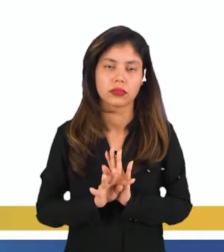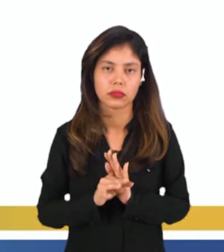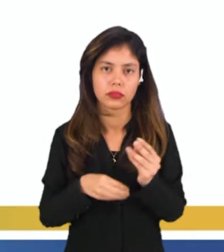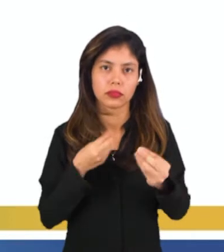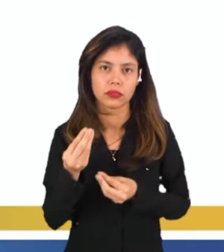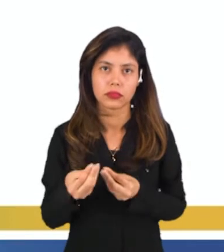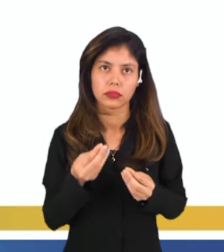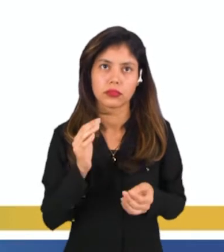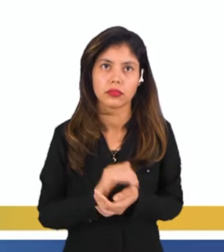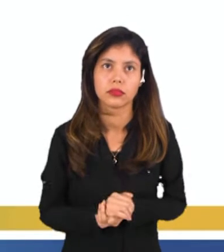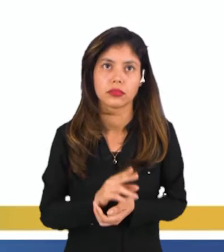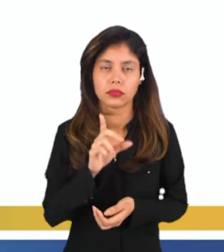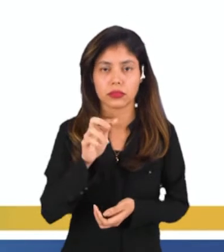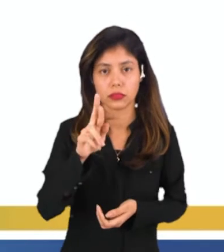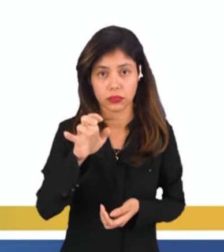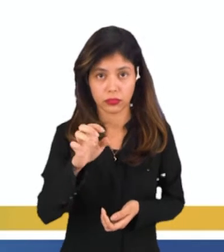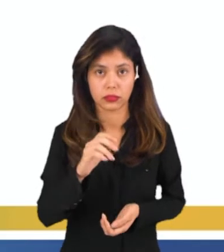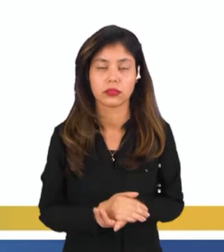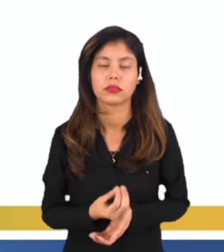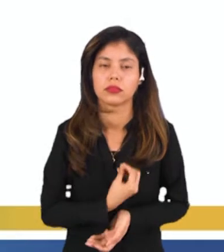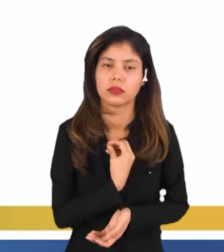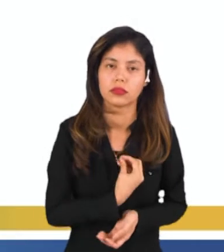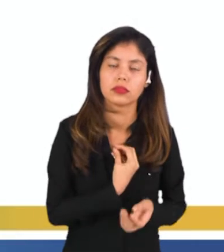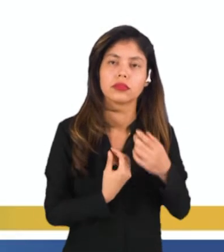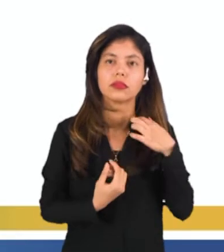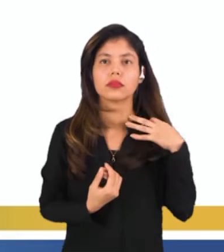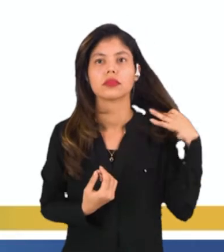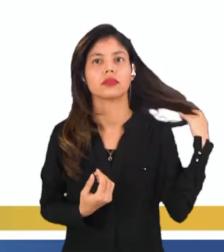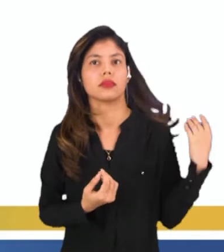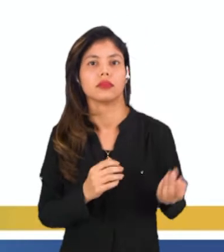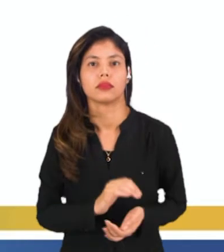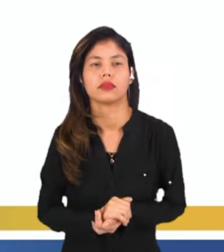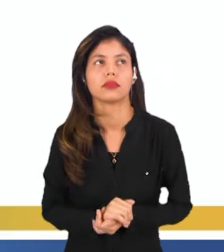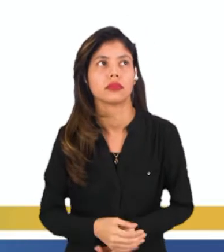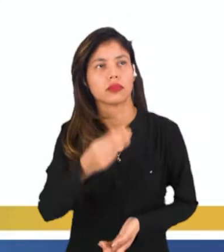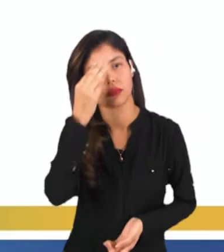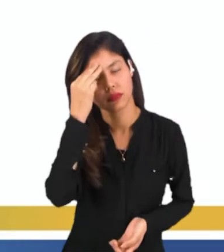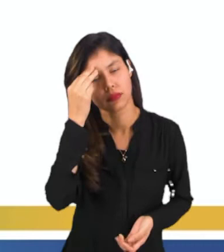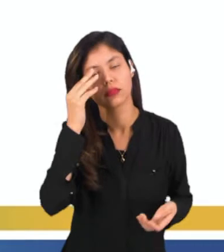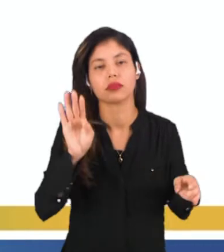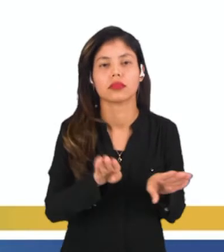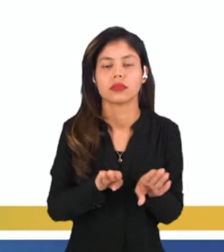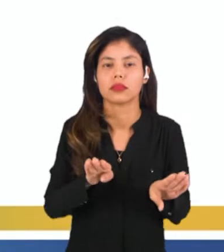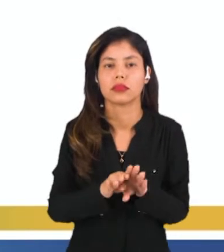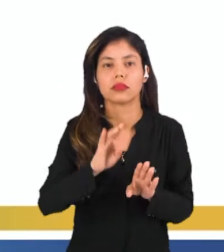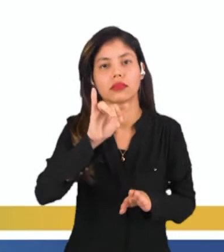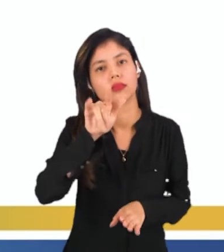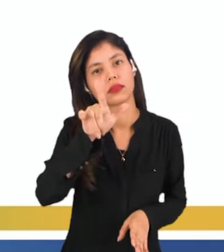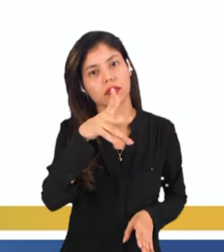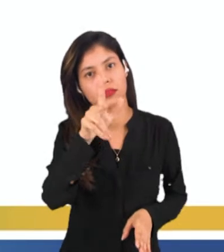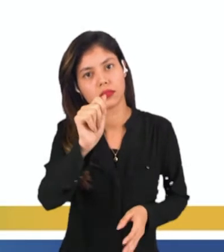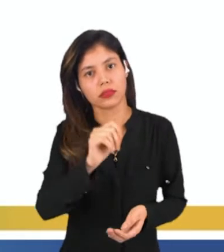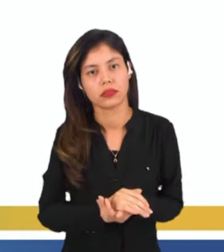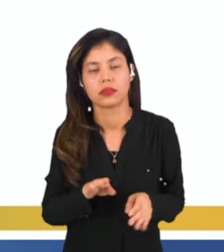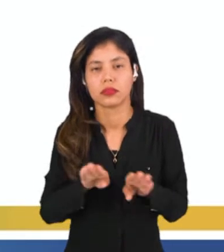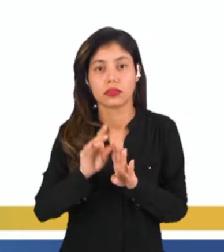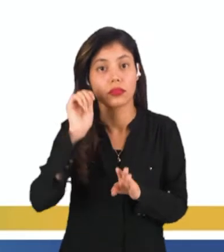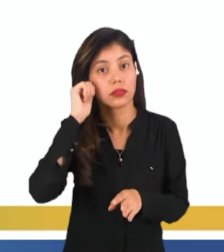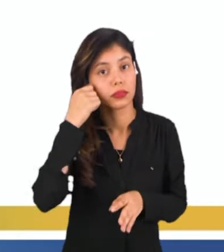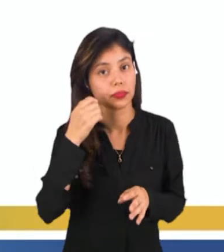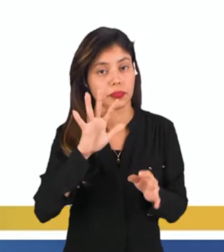na obra Confesso que Vivi, tá? E Memorial da Ilha Negra. Vocês podem